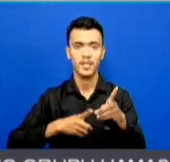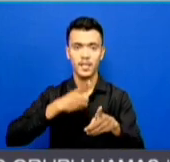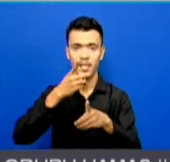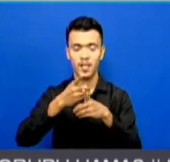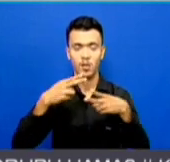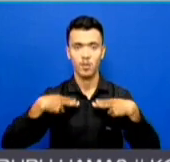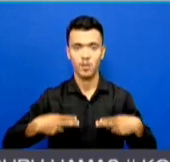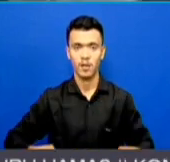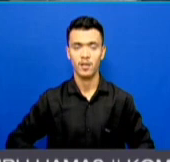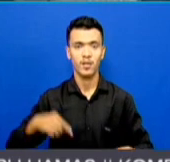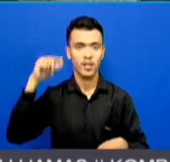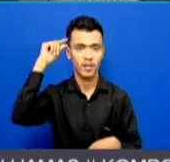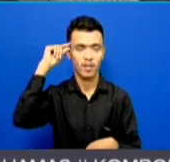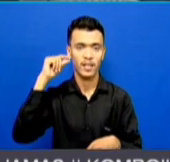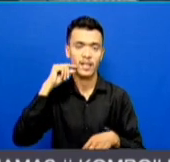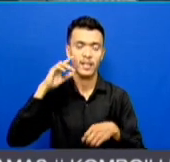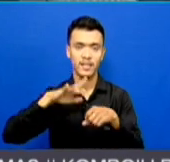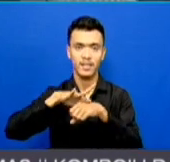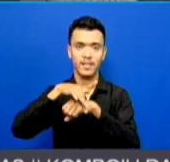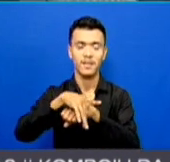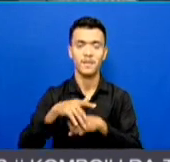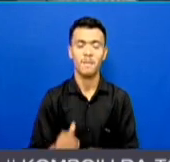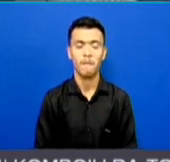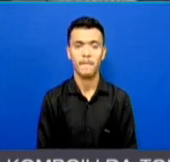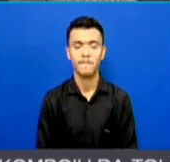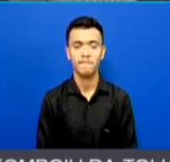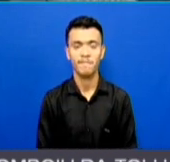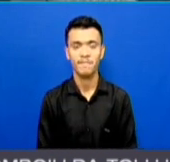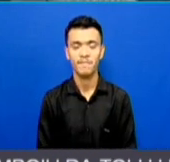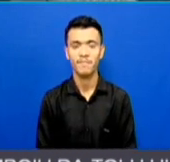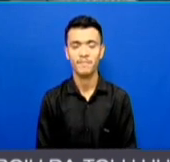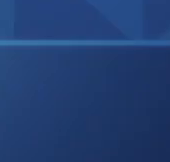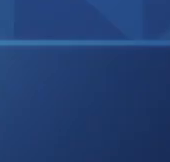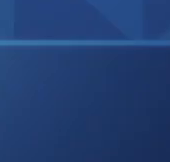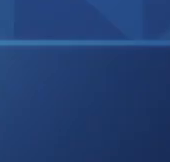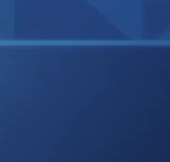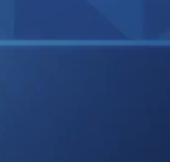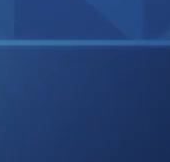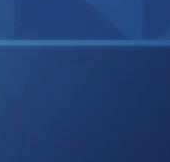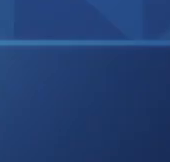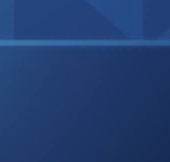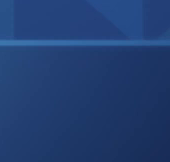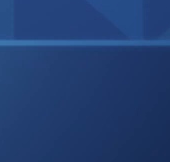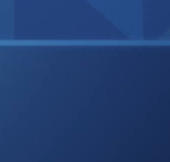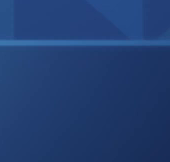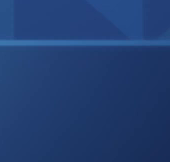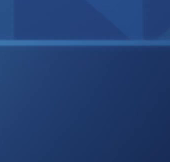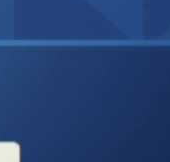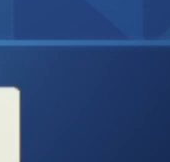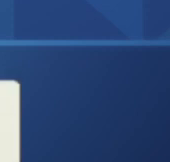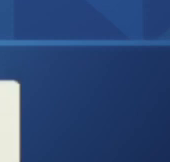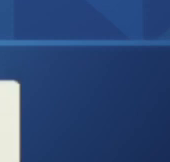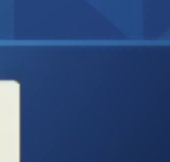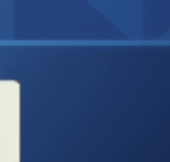no igualdade de gênero. Aliança Nunes, Lídia Martins, RTTL. Hai, telespectadores